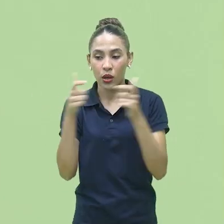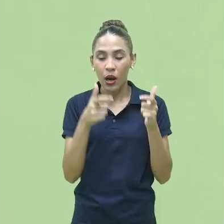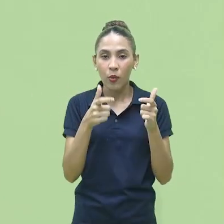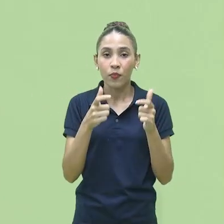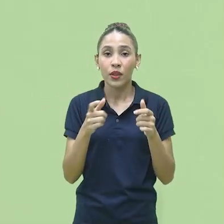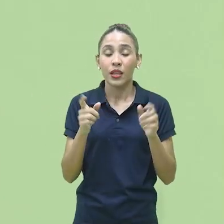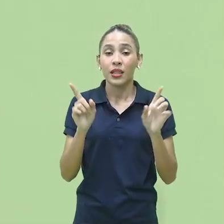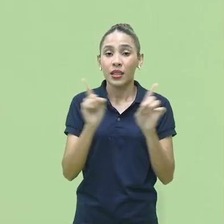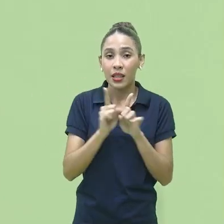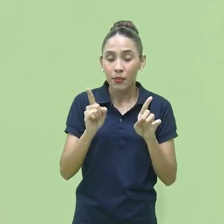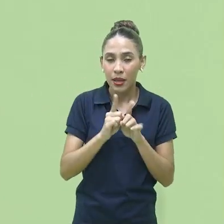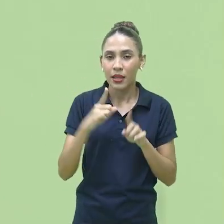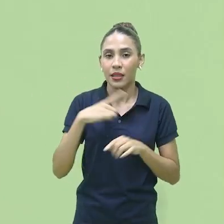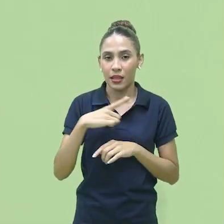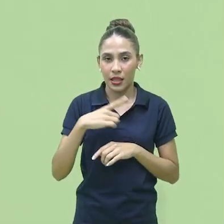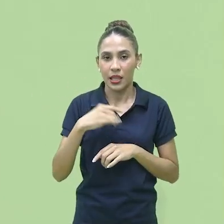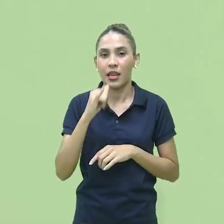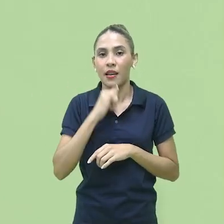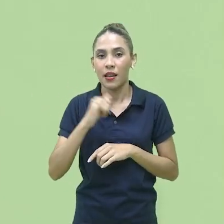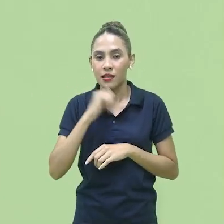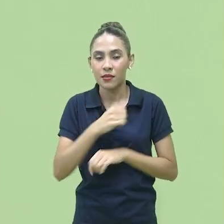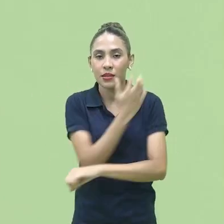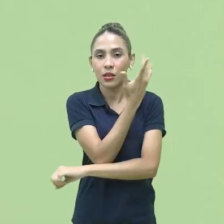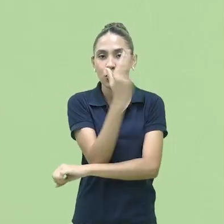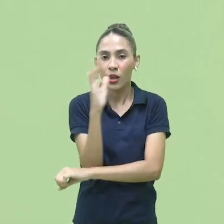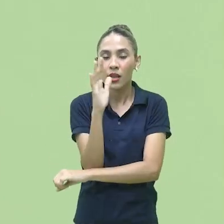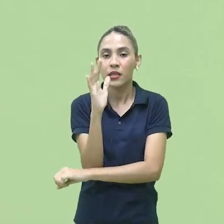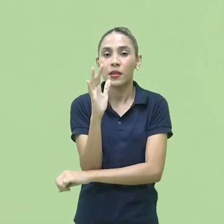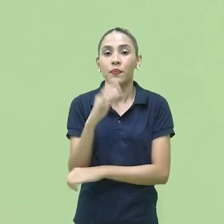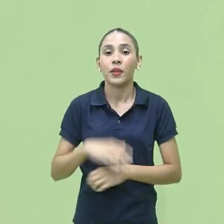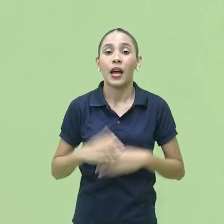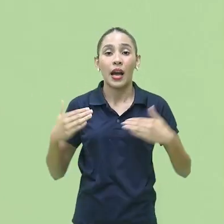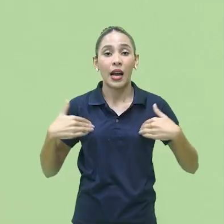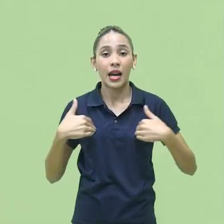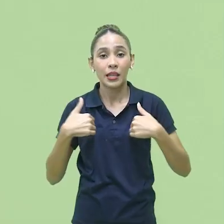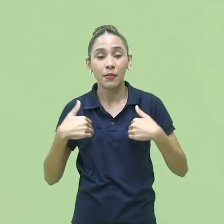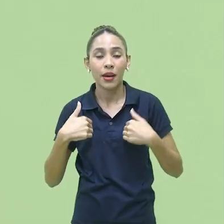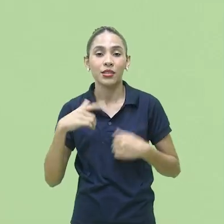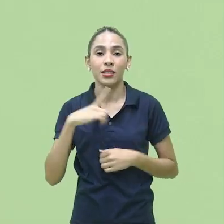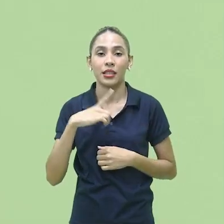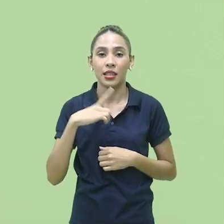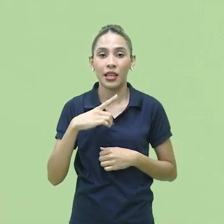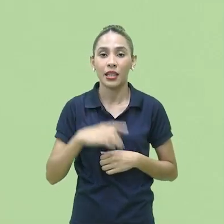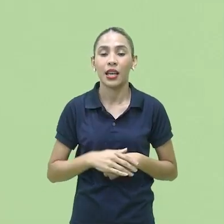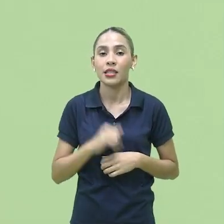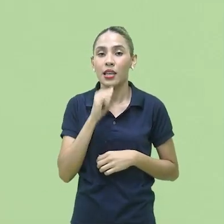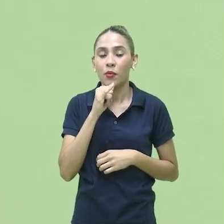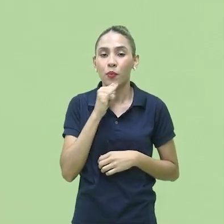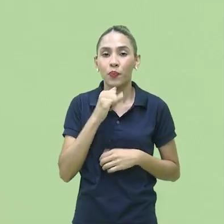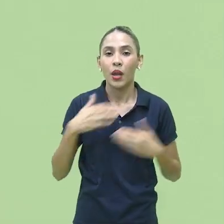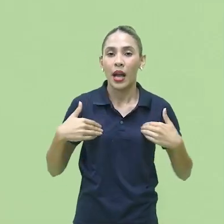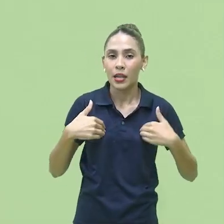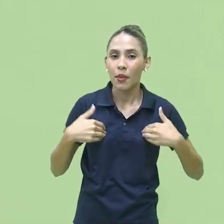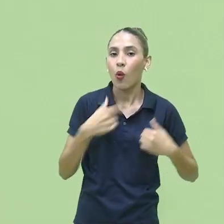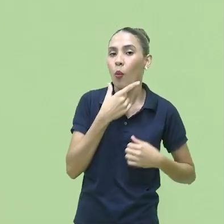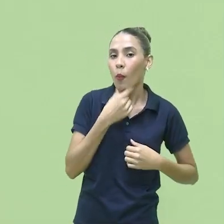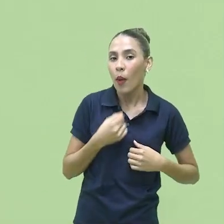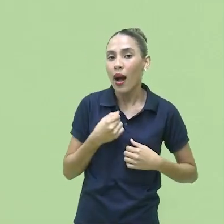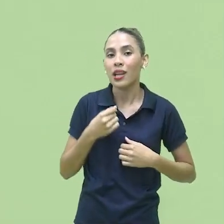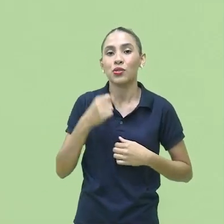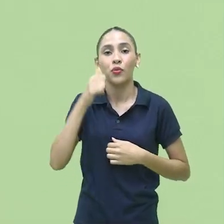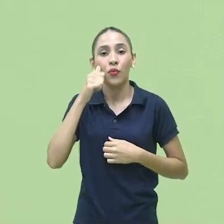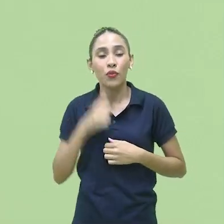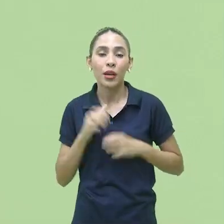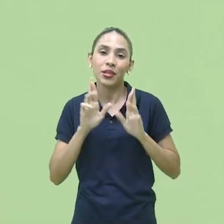Você já tem também outros exemplos na natureza de indivíduos que possuem o macho e a fêmea, a aparência